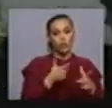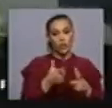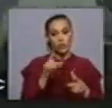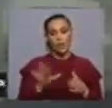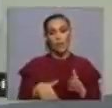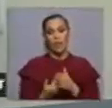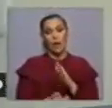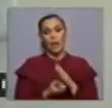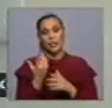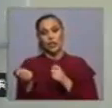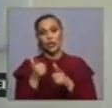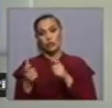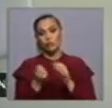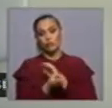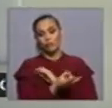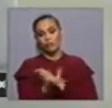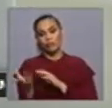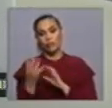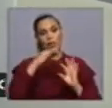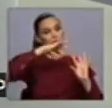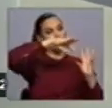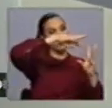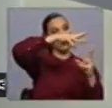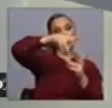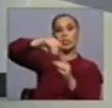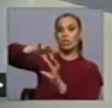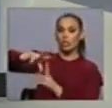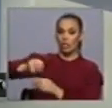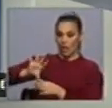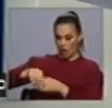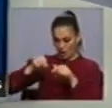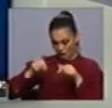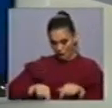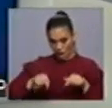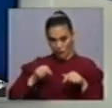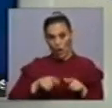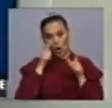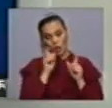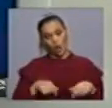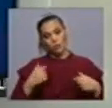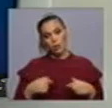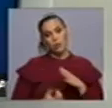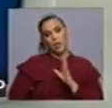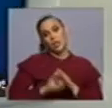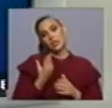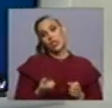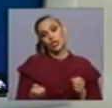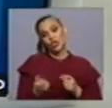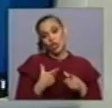origem à formação de estrelas. E, portanto, em galáxias como a nossa, há quase uma autorregulação da formação, do nascimento de novas